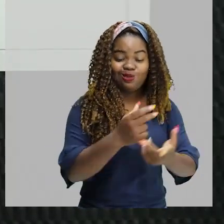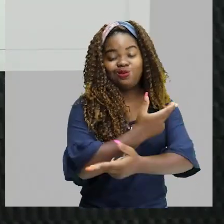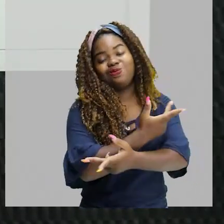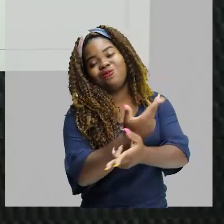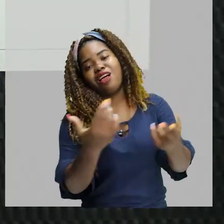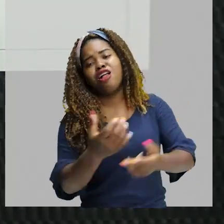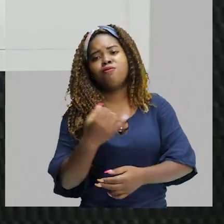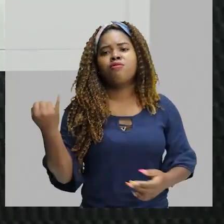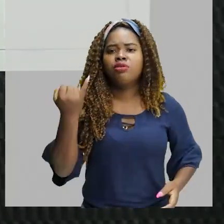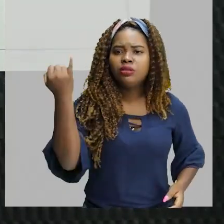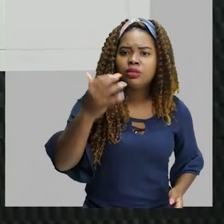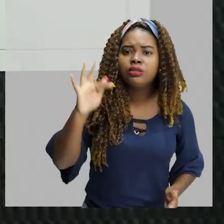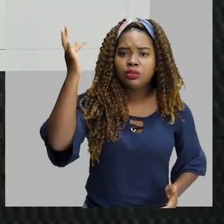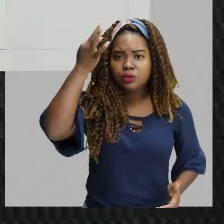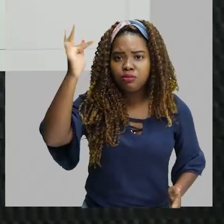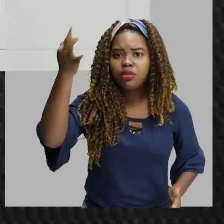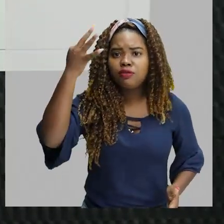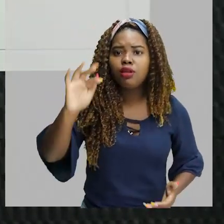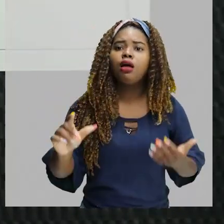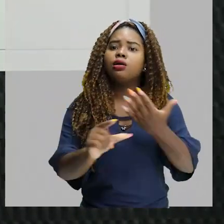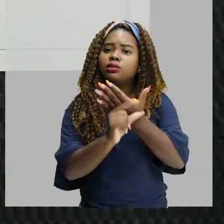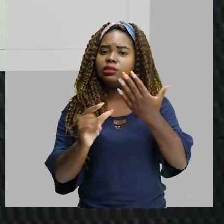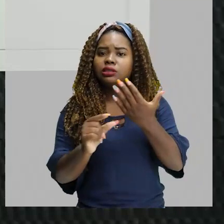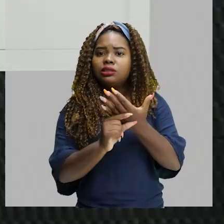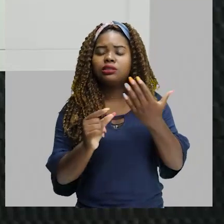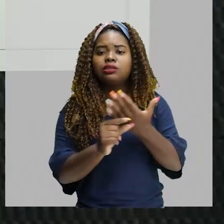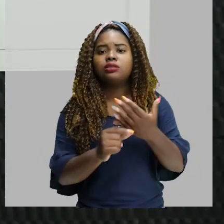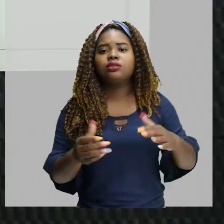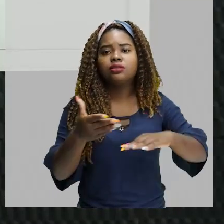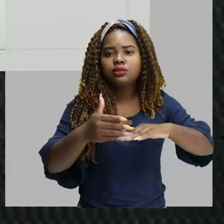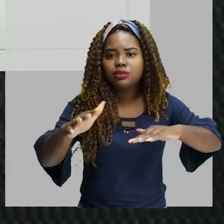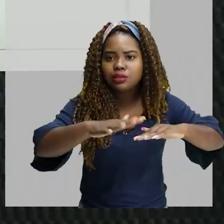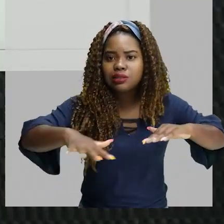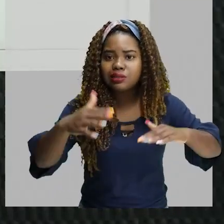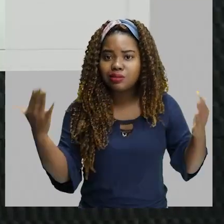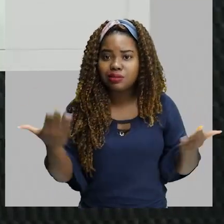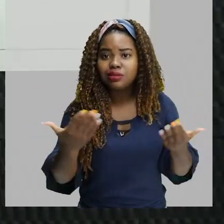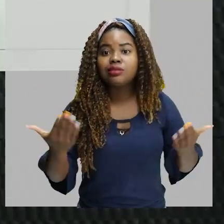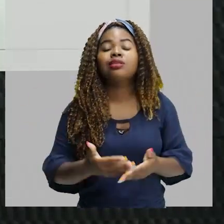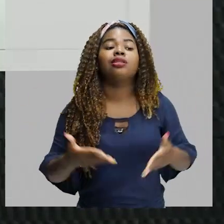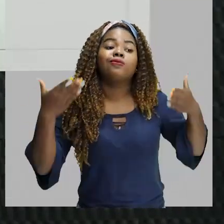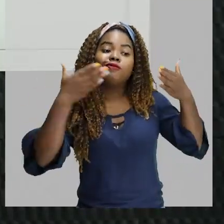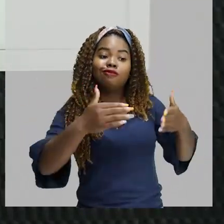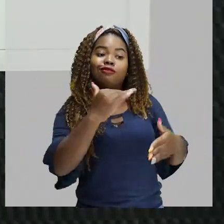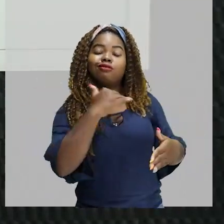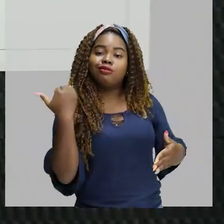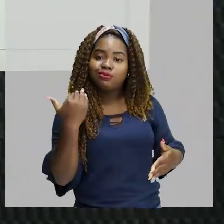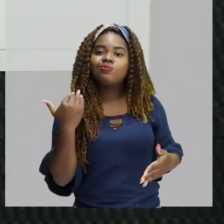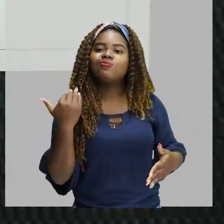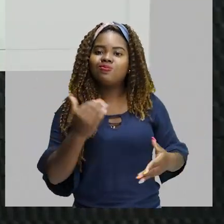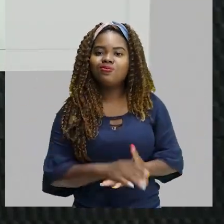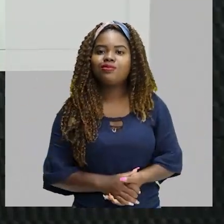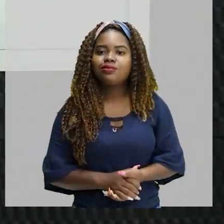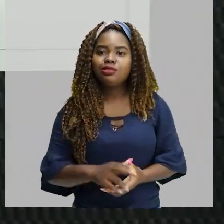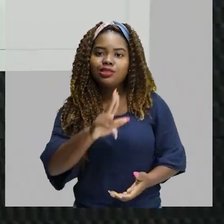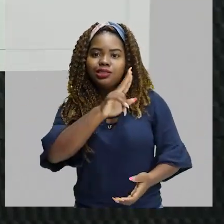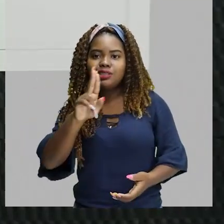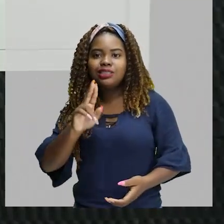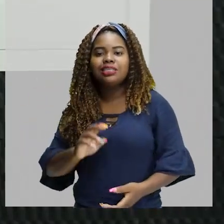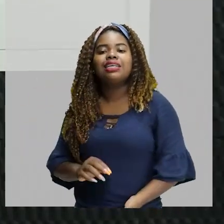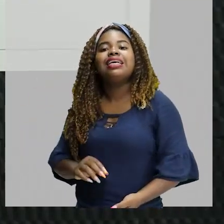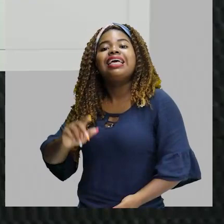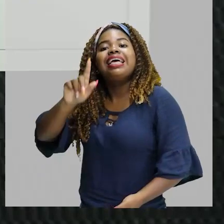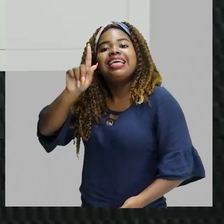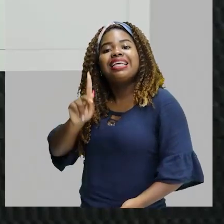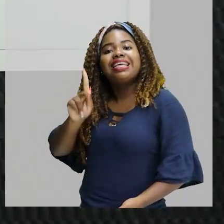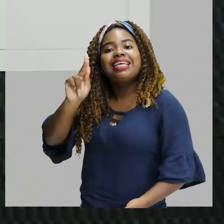interessantes sobre a filosofia contemporânea que vão tratar da morte. Um dos grandes autores que fizeram isso tem um nome muito curioso, que é o Kierkegaard,